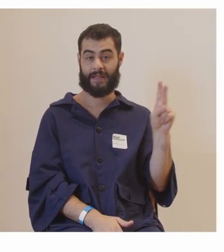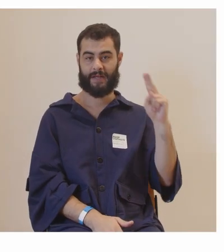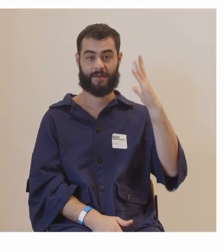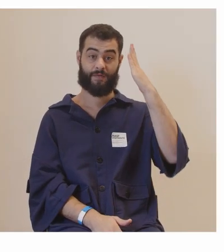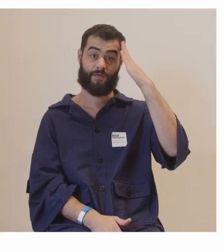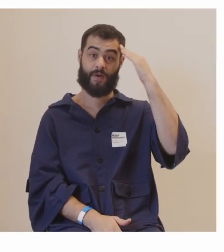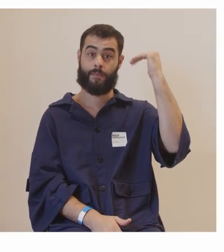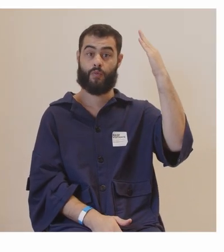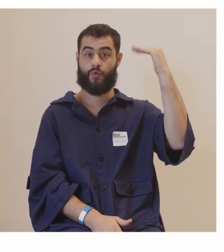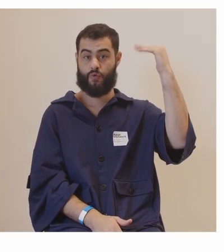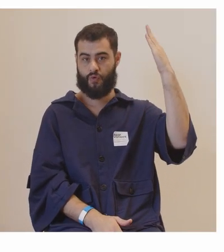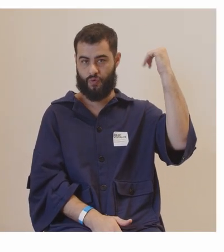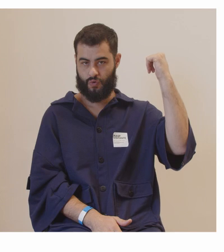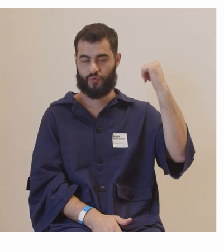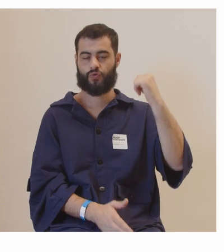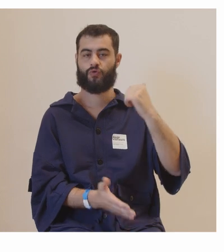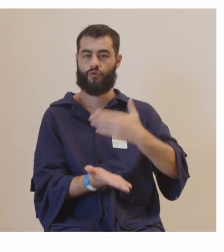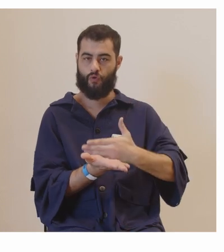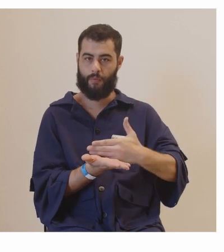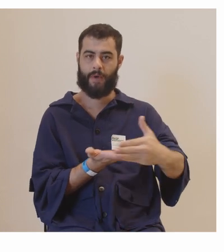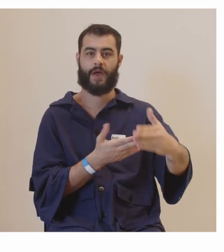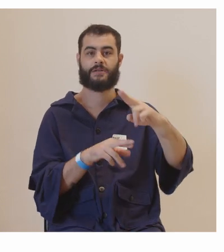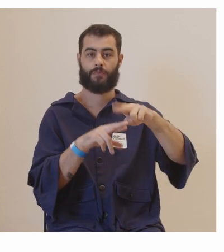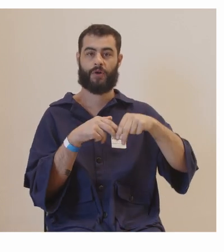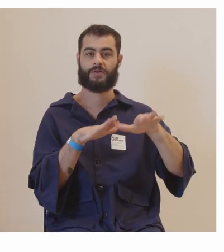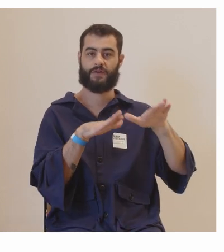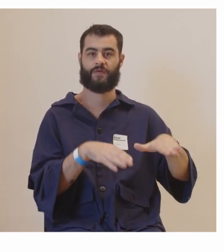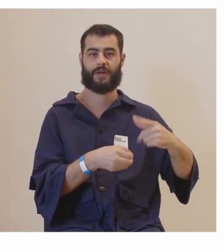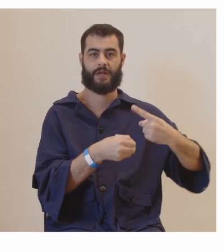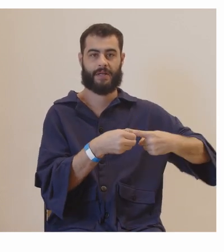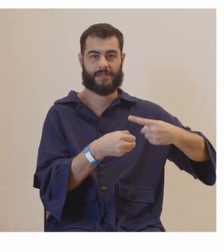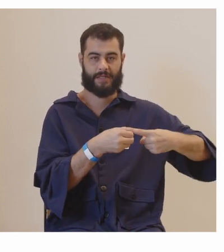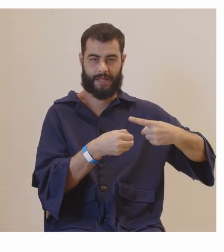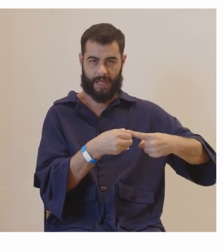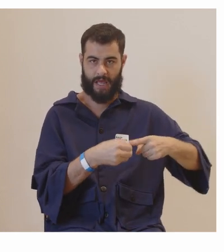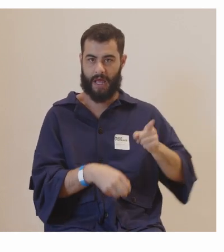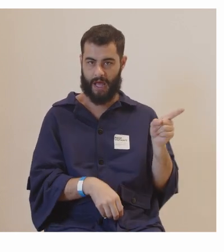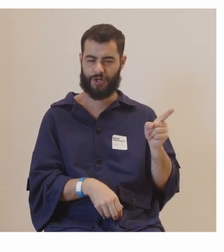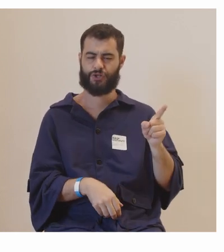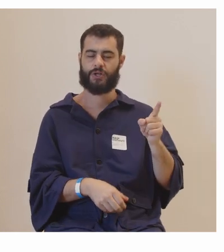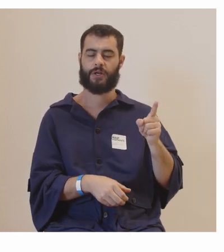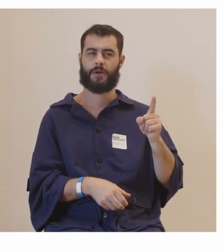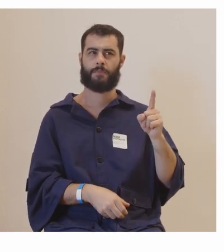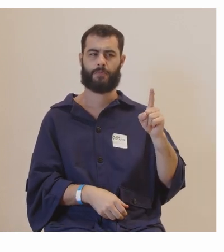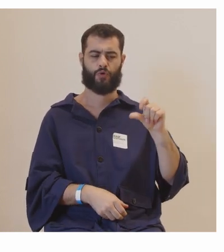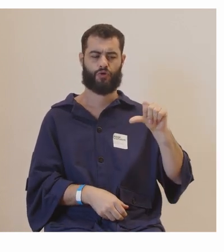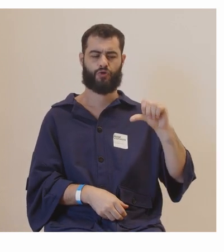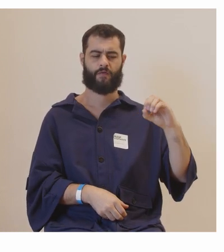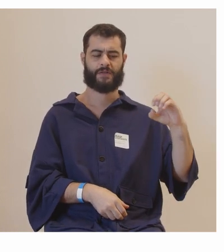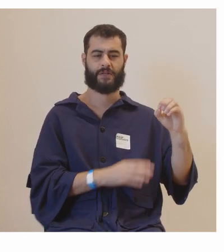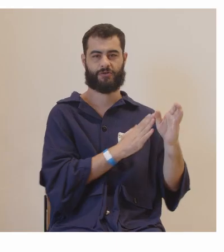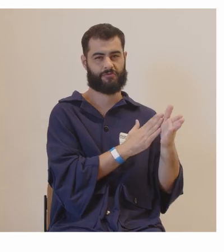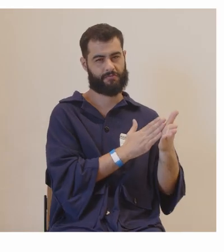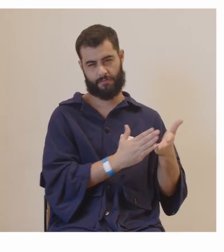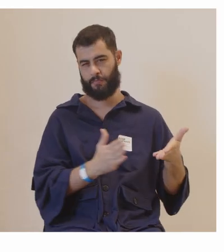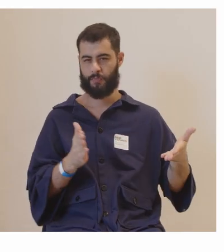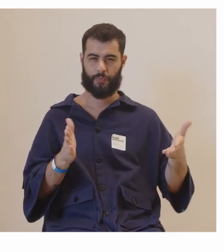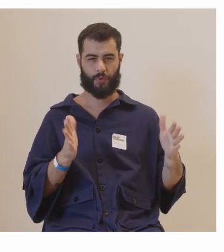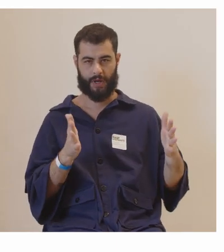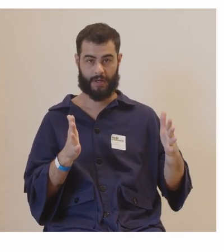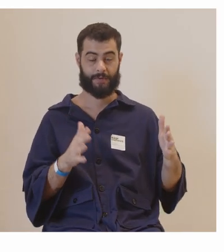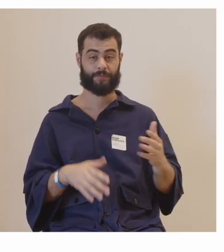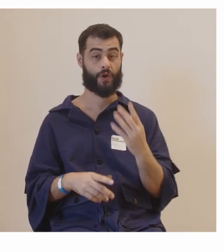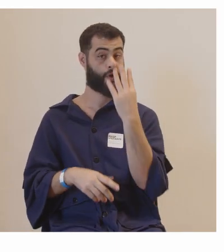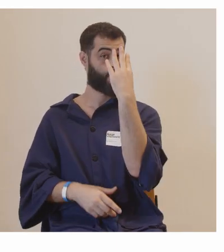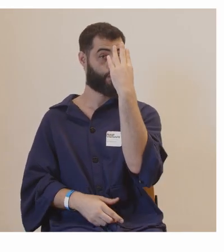dá justamente do momento que ele se estabelece em Giverny, né, e, sobretudo, a partir dos anos 1900. Eu trouxe aqui essa foto